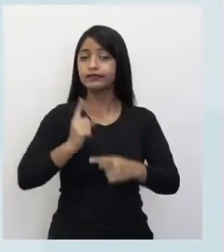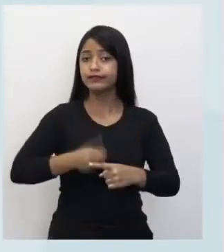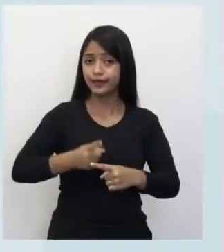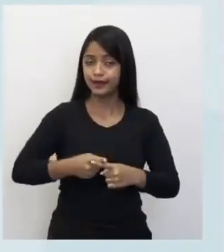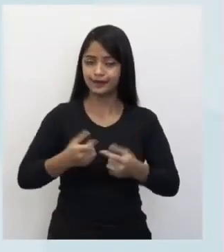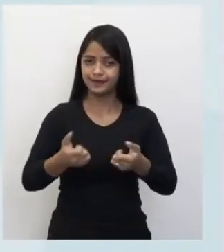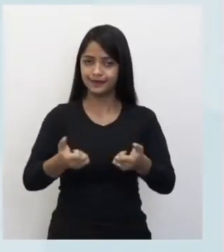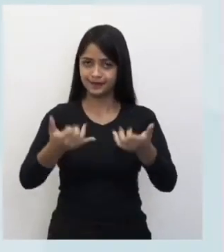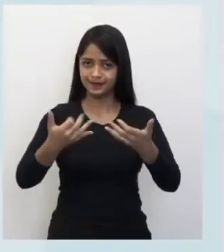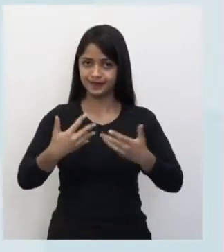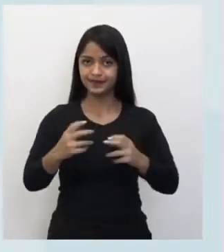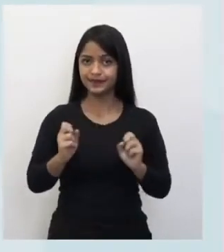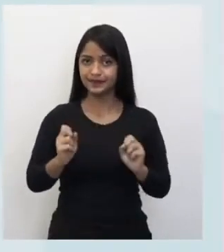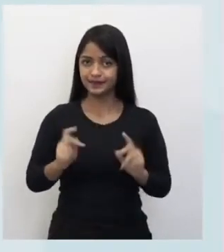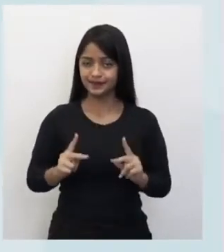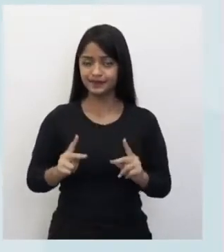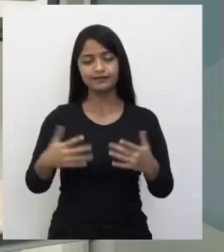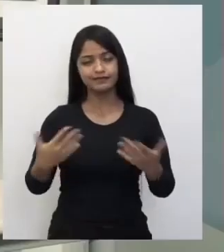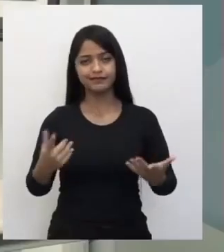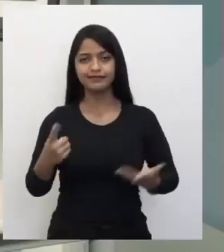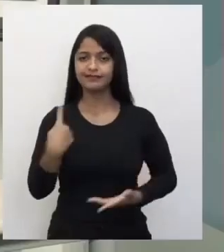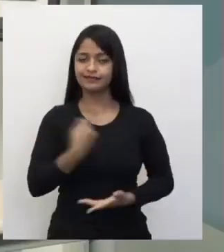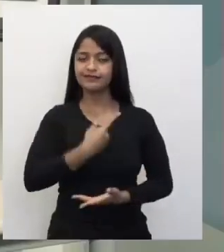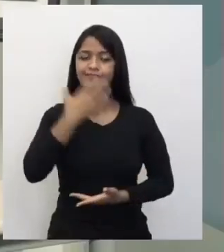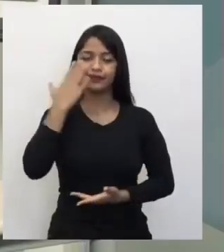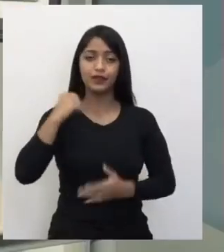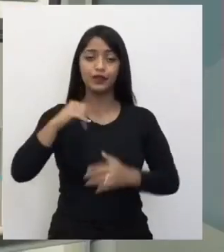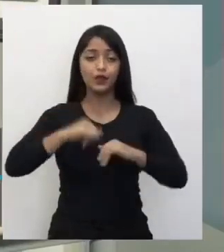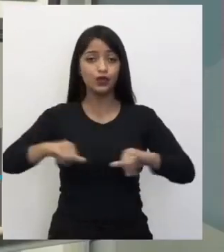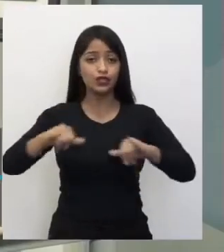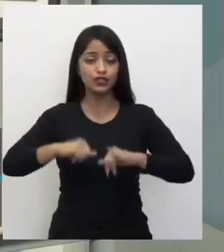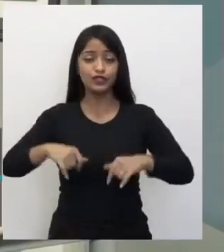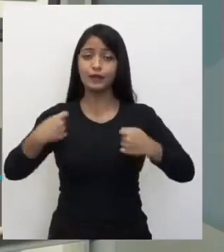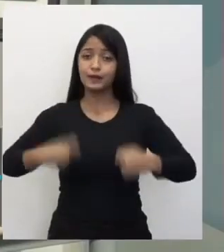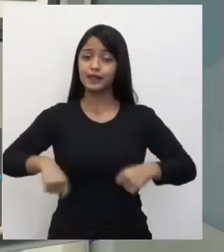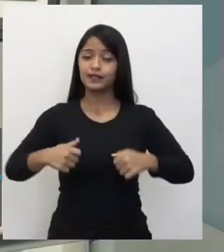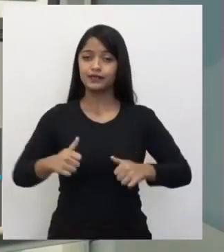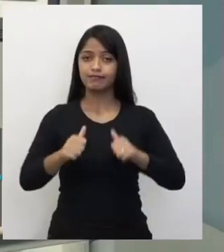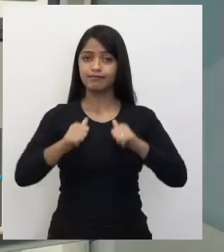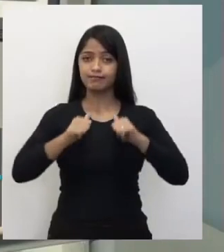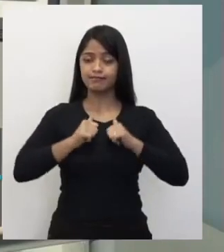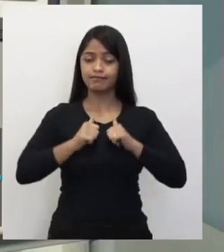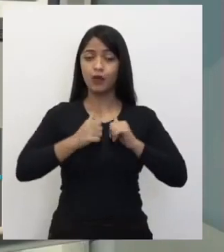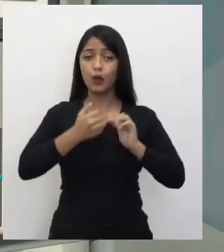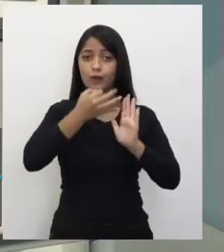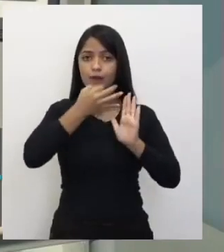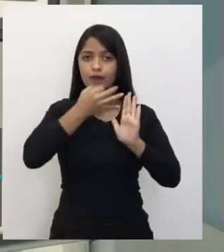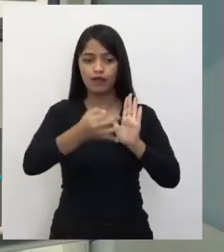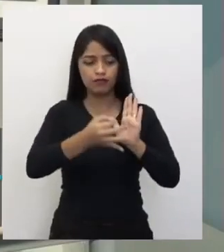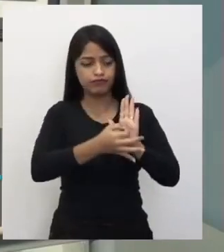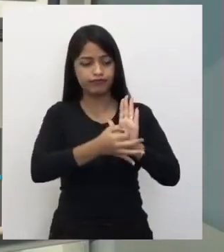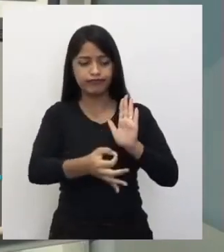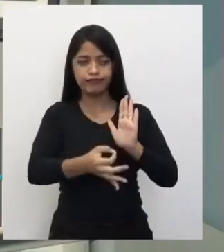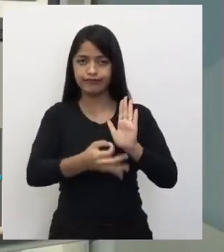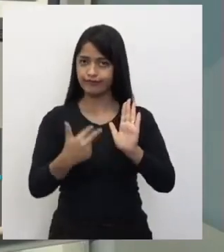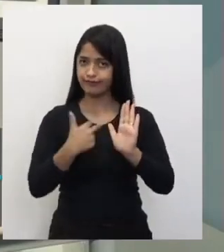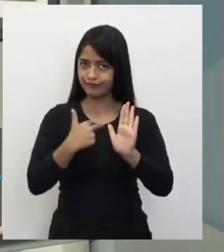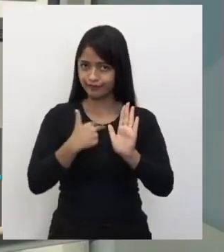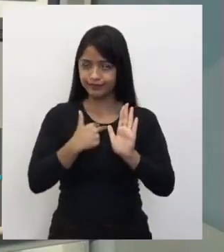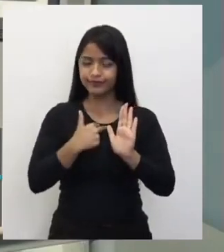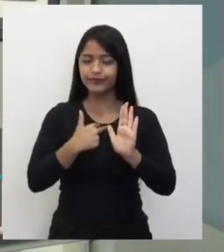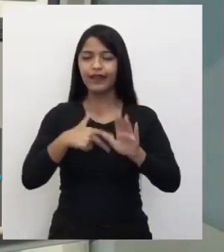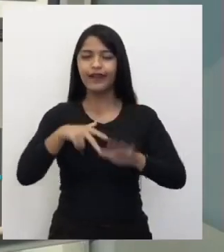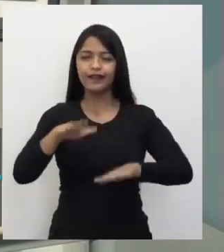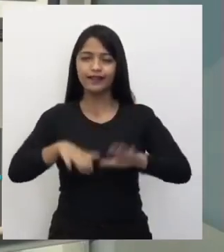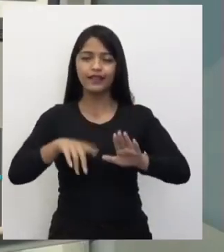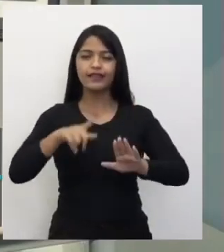bem. Então, sabemos que a notícia ela tem que ser imparcial, né? Eu não posso ter lá a minha opinião. Acaba tendo a opinião implícita,